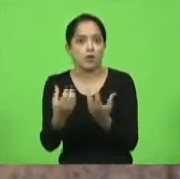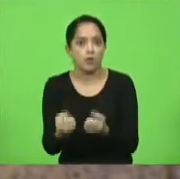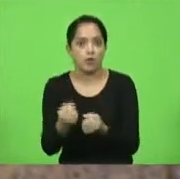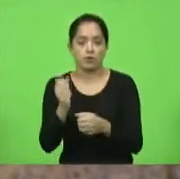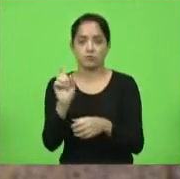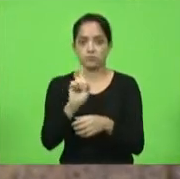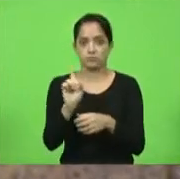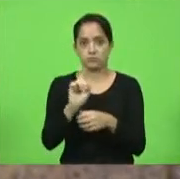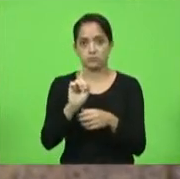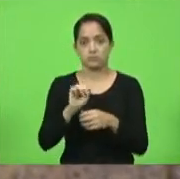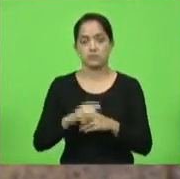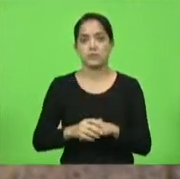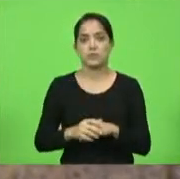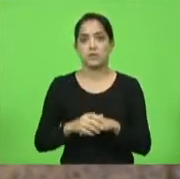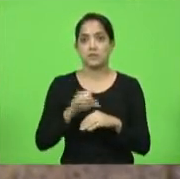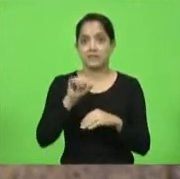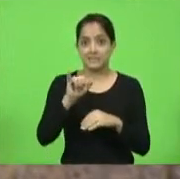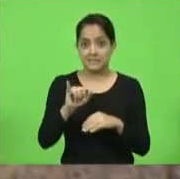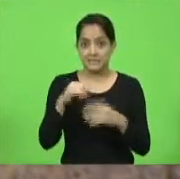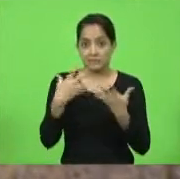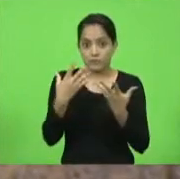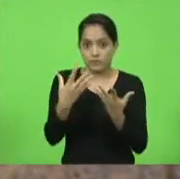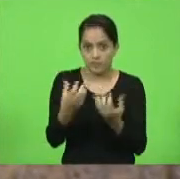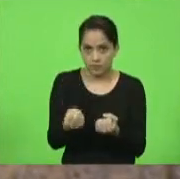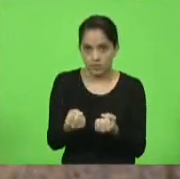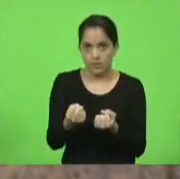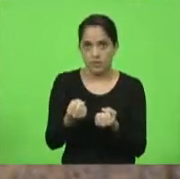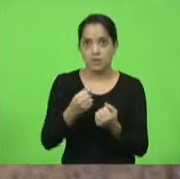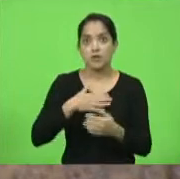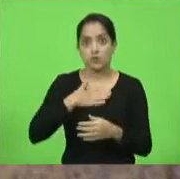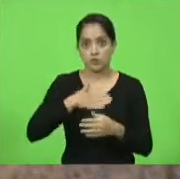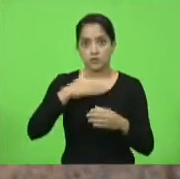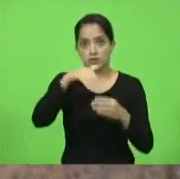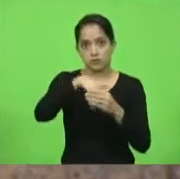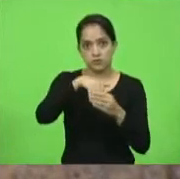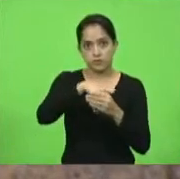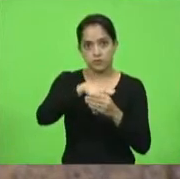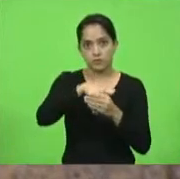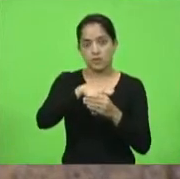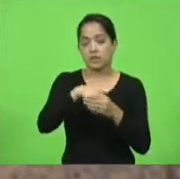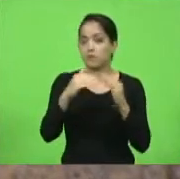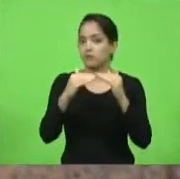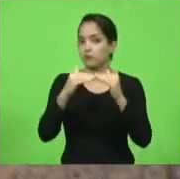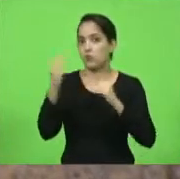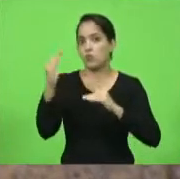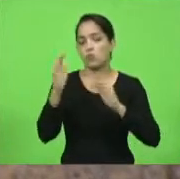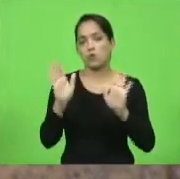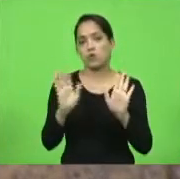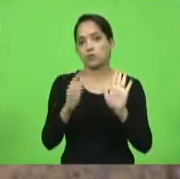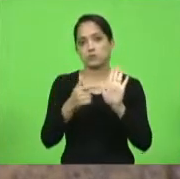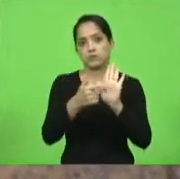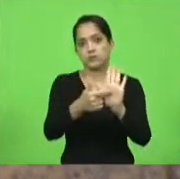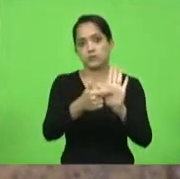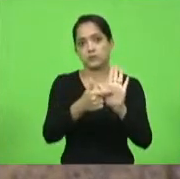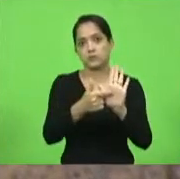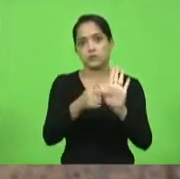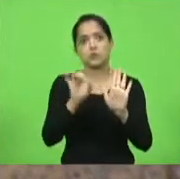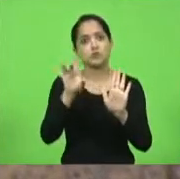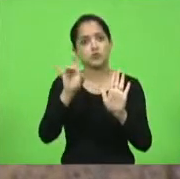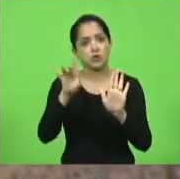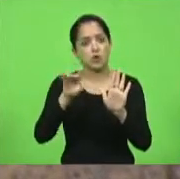do deputado. Porque se fosse para acolher, eu gostaria de votar. E eu não concordo com essa indicação, por exemplo. Então, eu só queria fazer